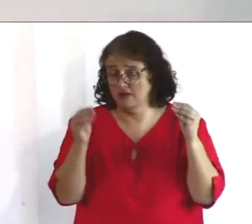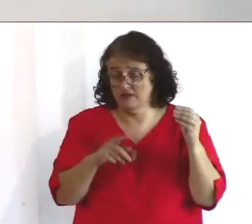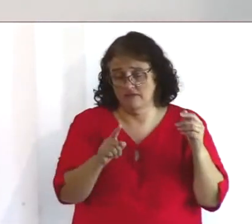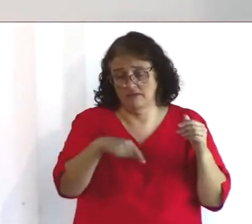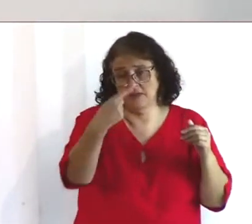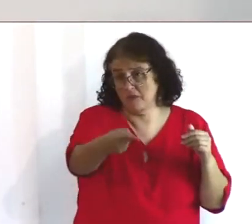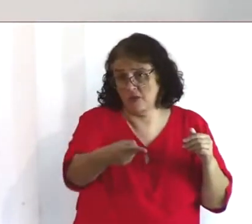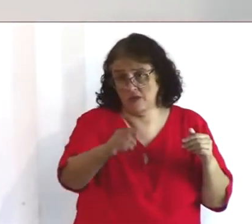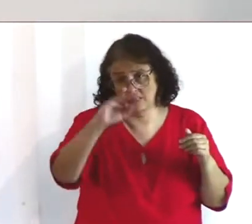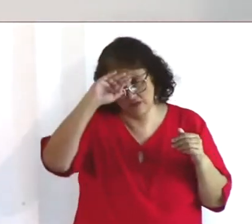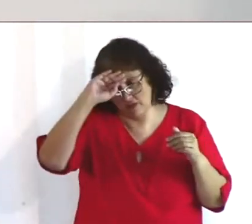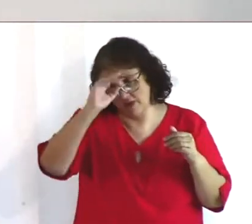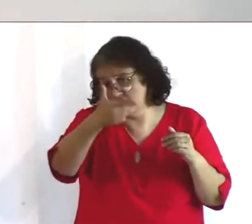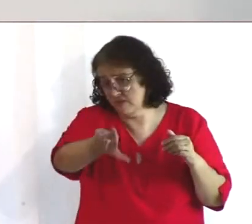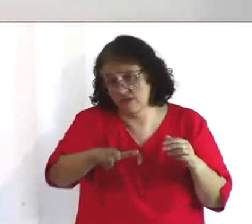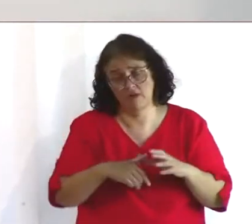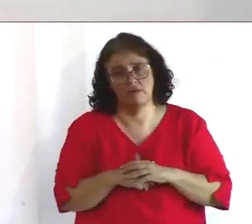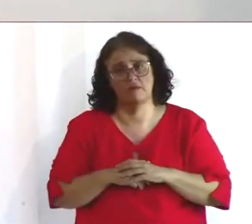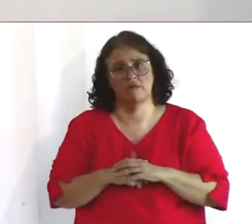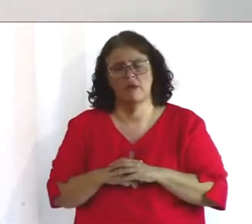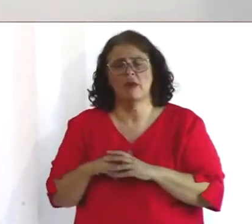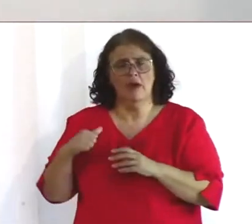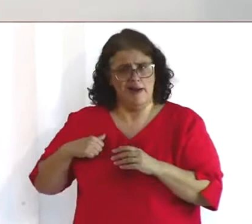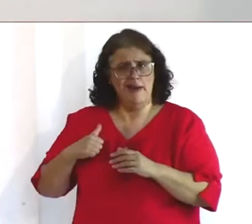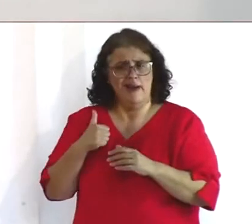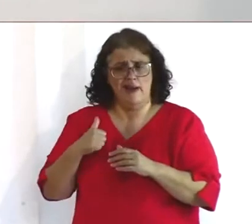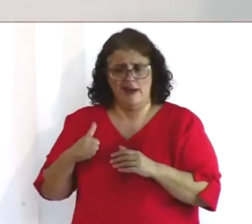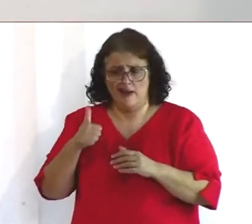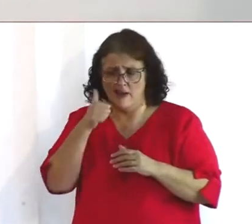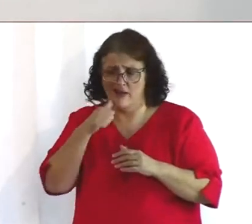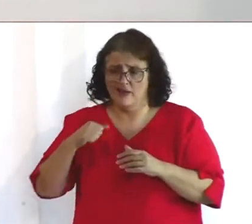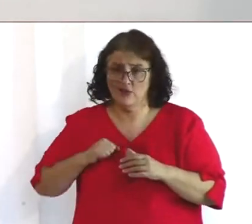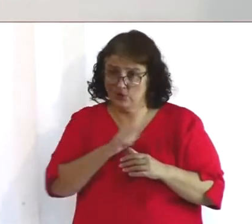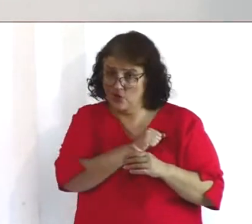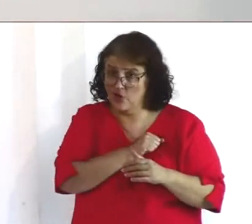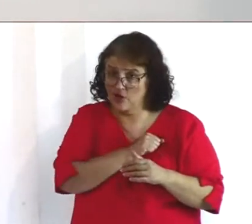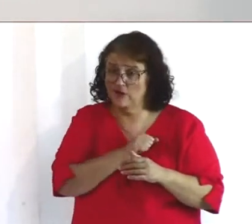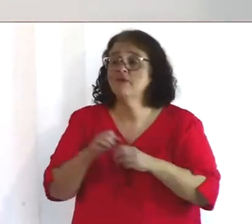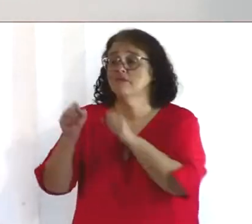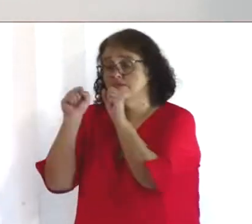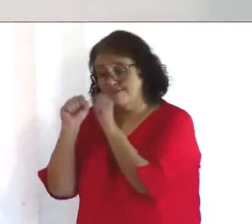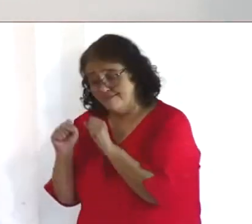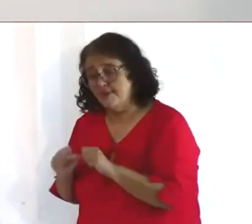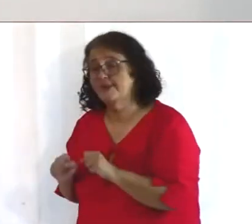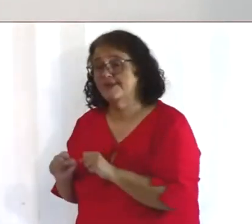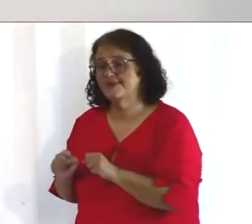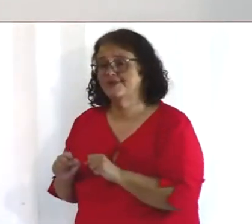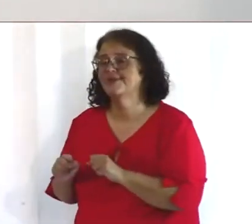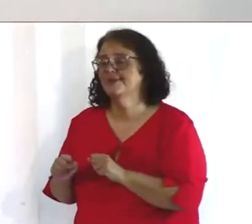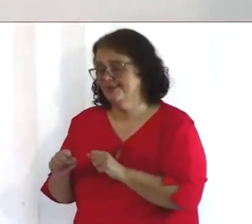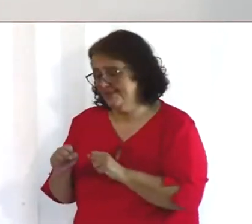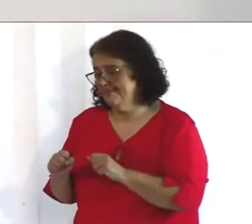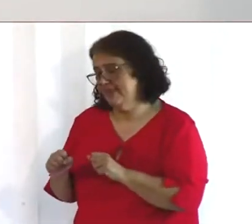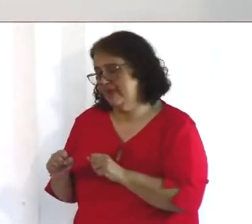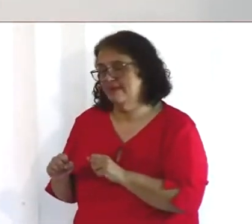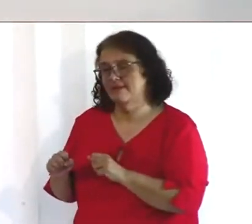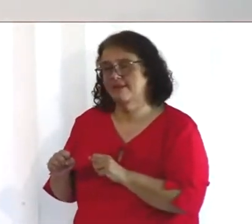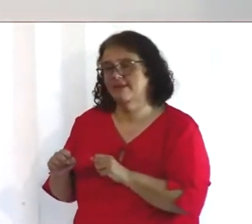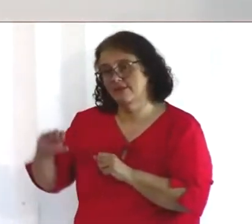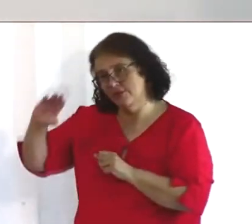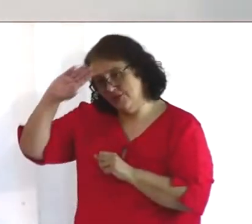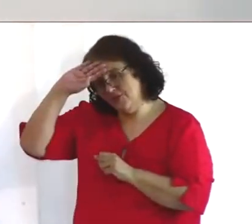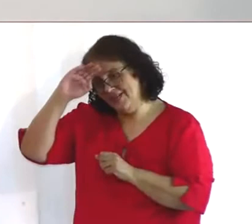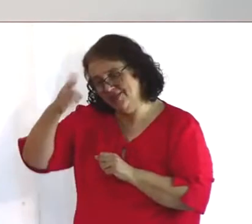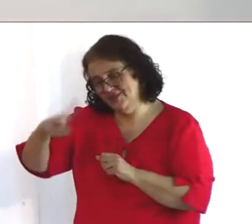todos podem ter adquirido novas doenças de novo. A questão aqui é maior do que a cura. A questão aqui é